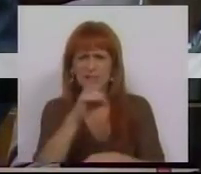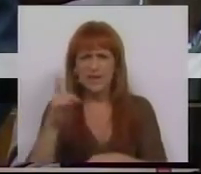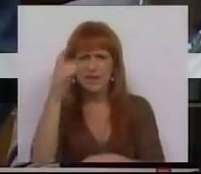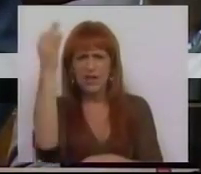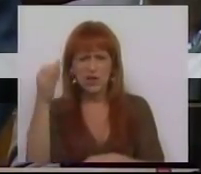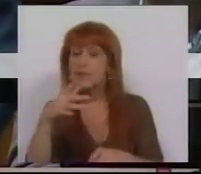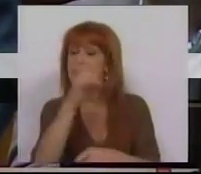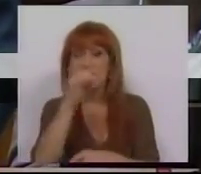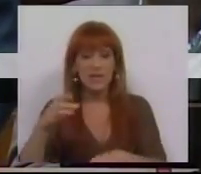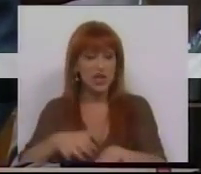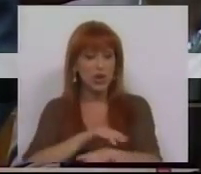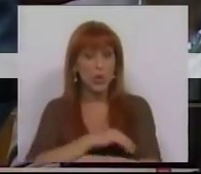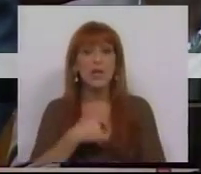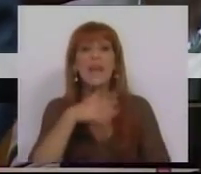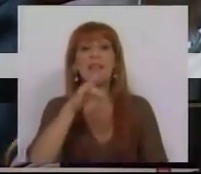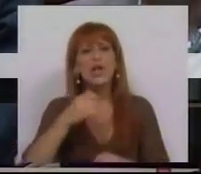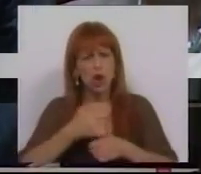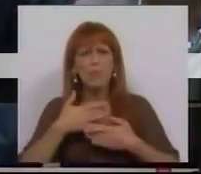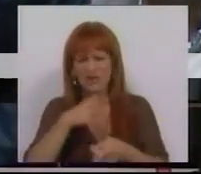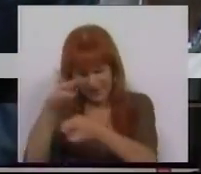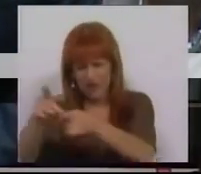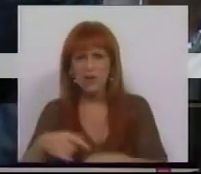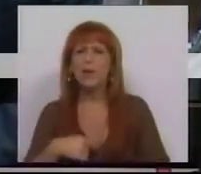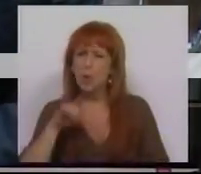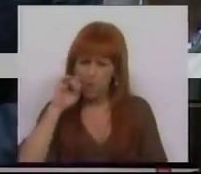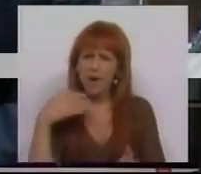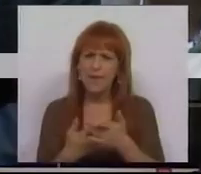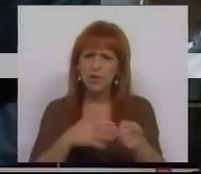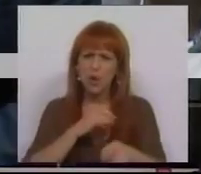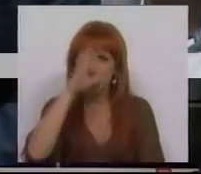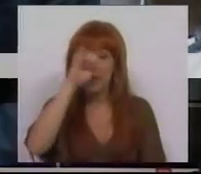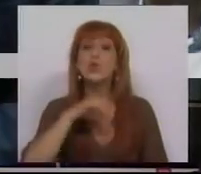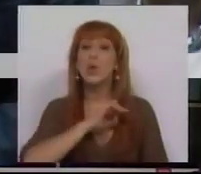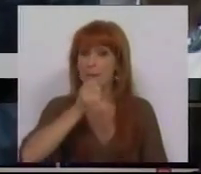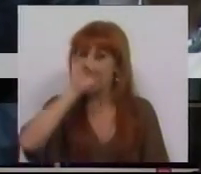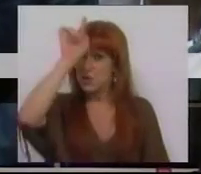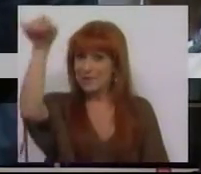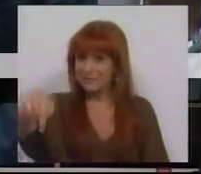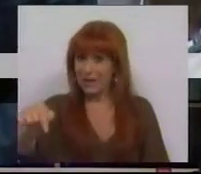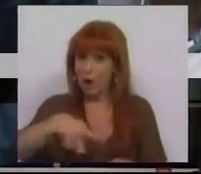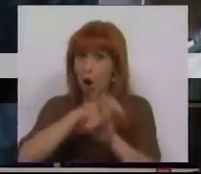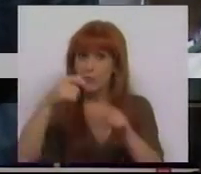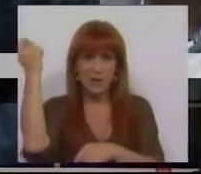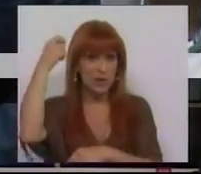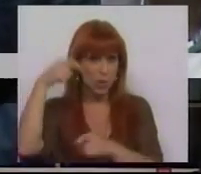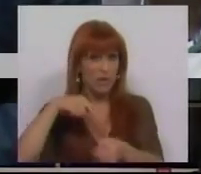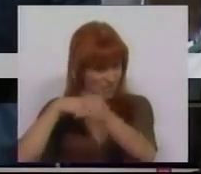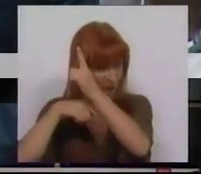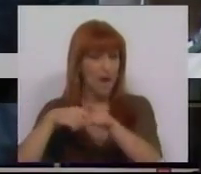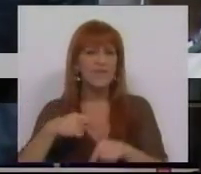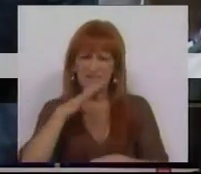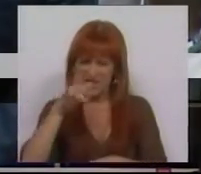66 diretores, dizer isso aos profissionais, porque lhe garanto, Sr. Primeiro-Ministro, se o Sr. Primeiro-Ministro for ao Hospital São